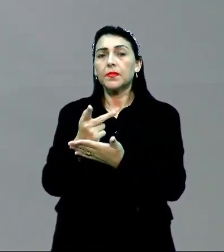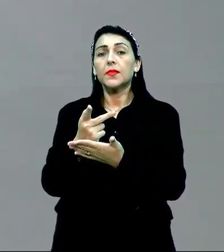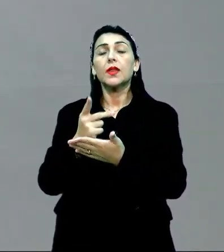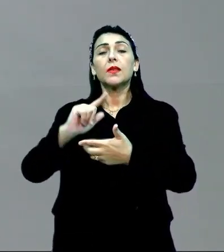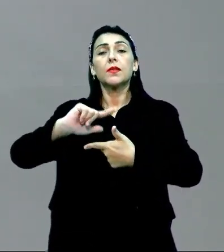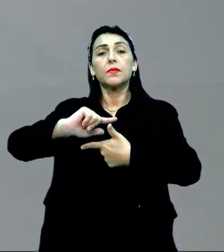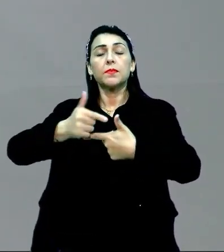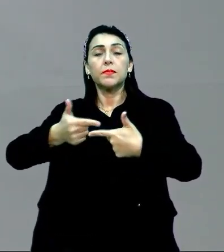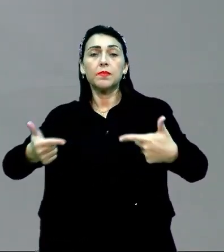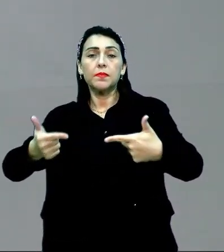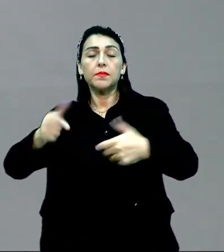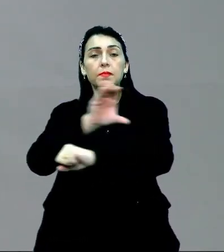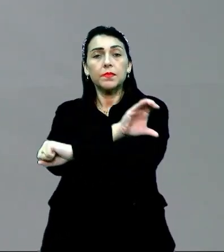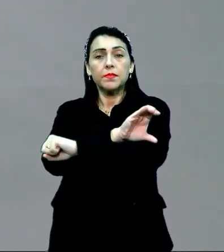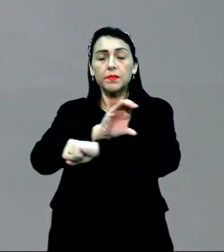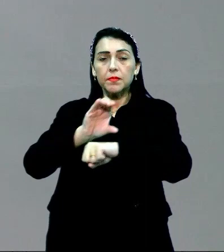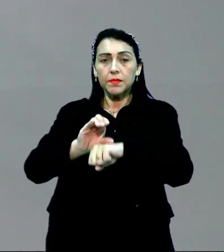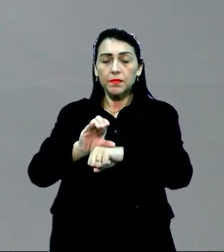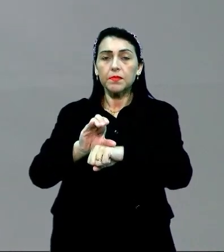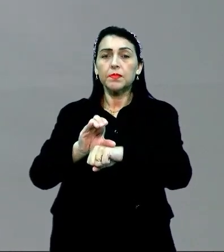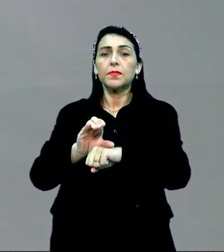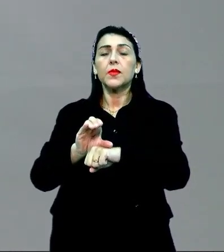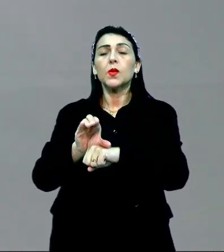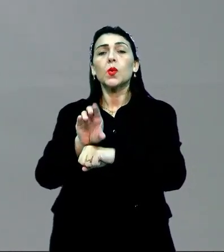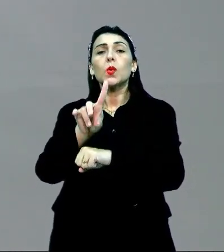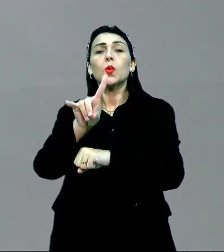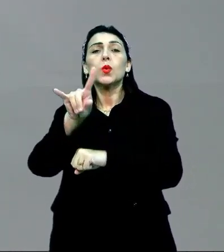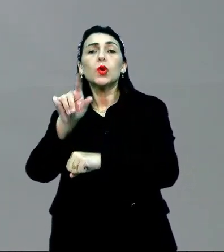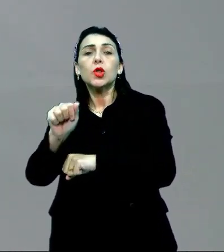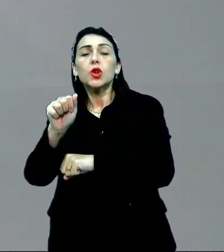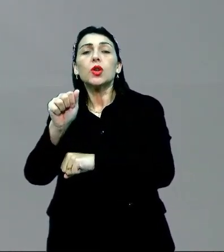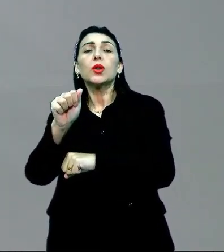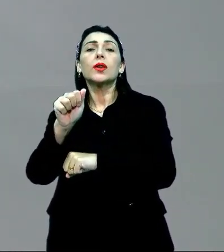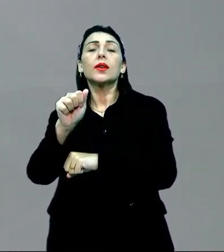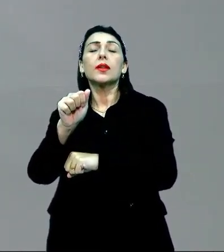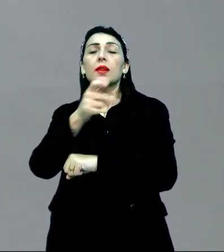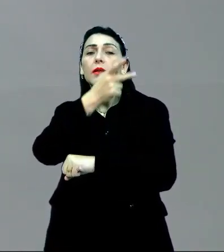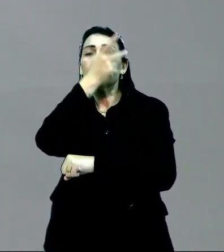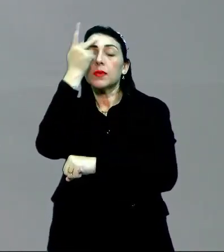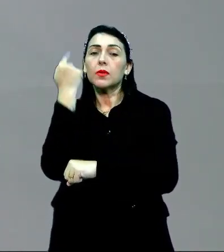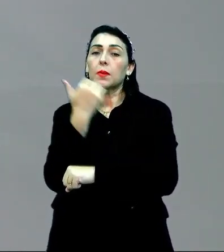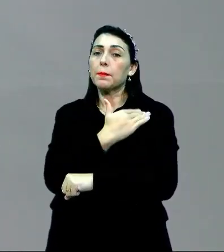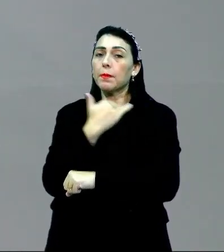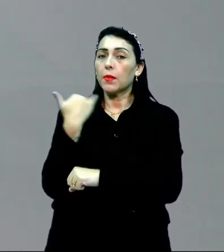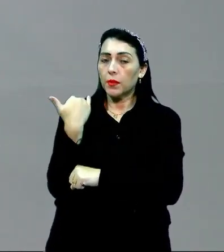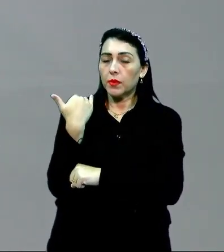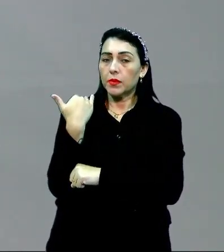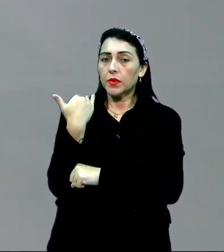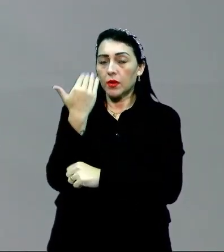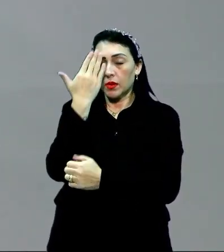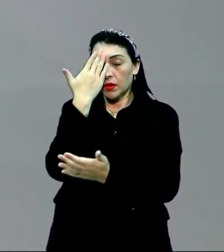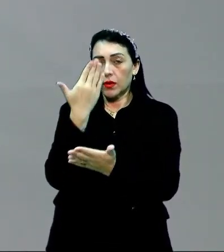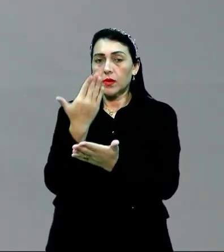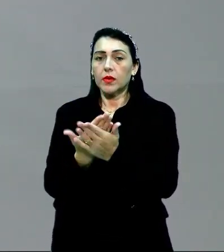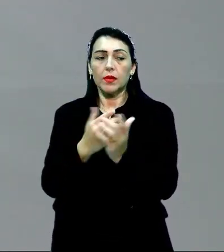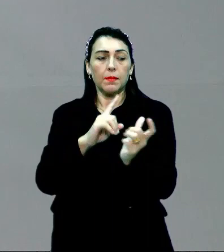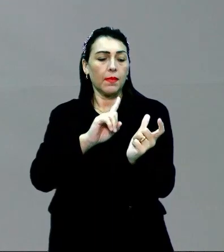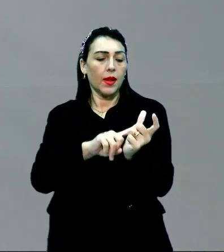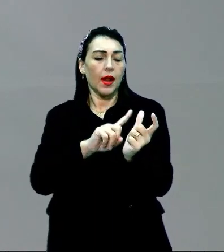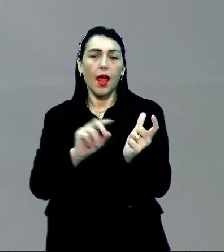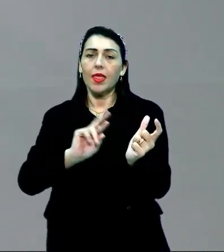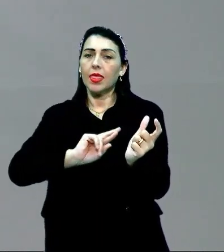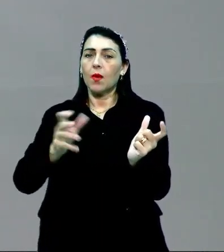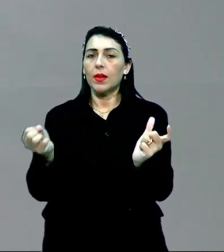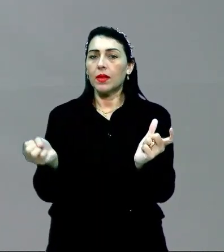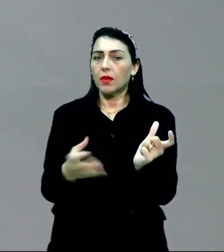tradições aí culturais que é o dia da los muertos né que é o Dia dos Mortos creio que essa palavra não é nova